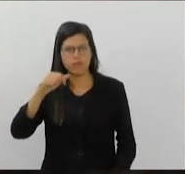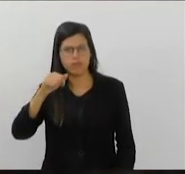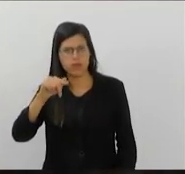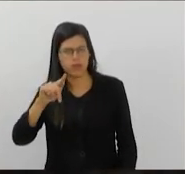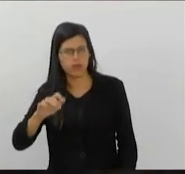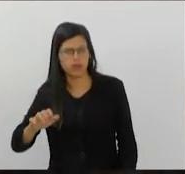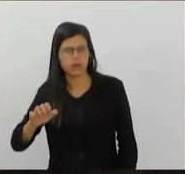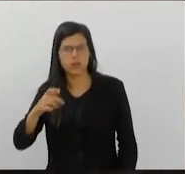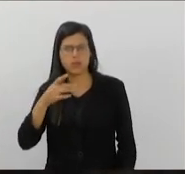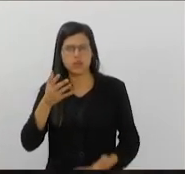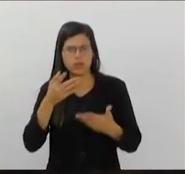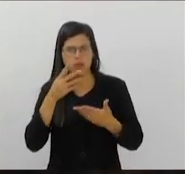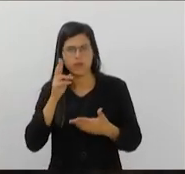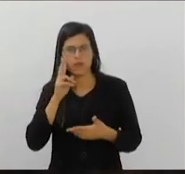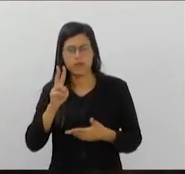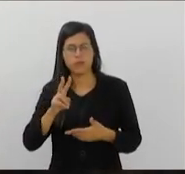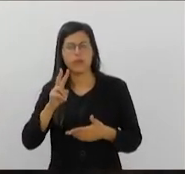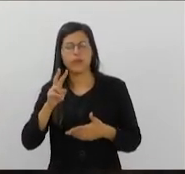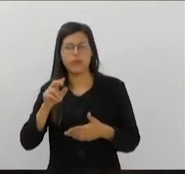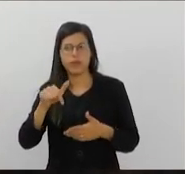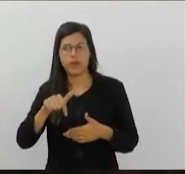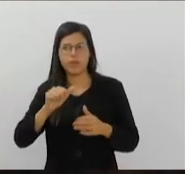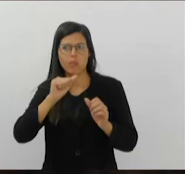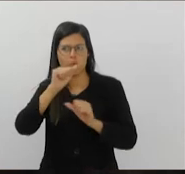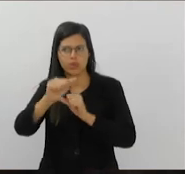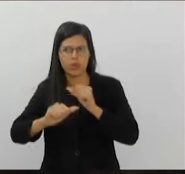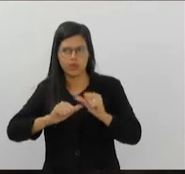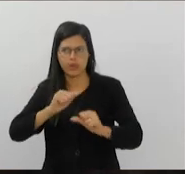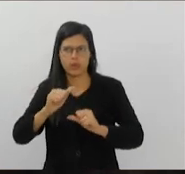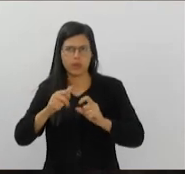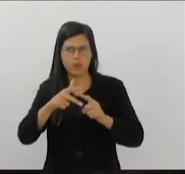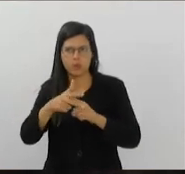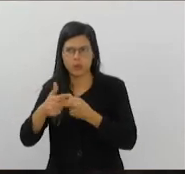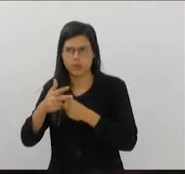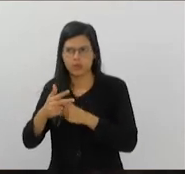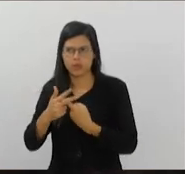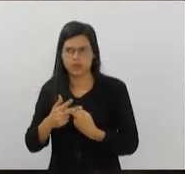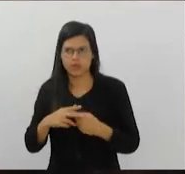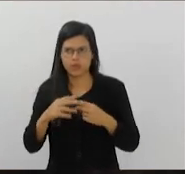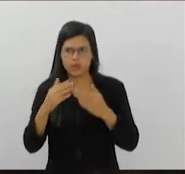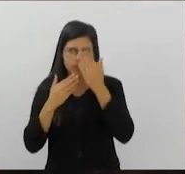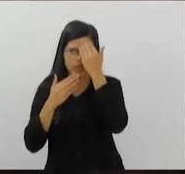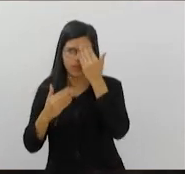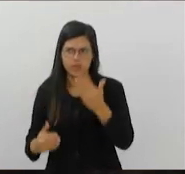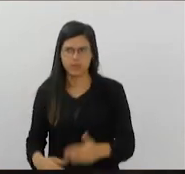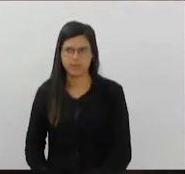Baía restaurada, na verdade regenerada, né? Esse seria o termo mais correto, tá? Obrigada.